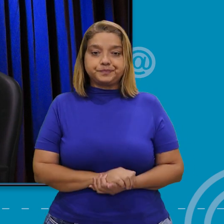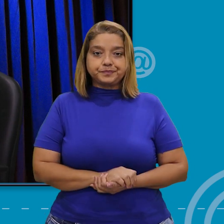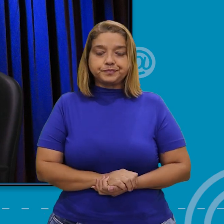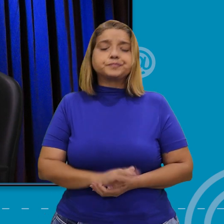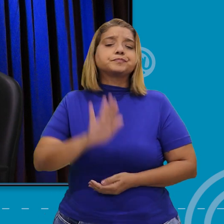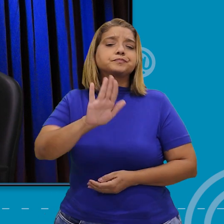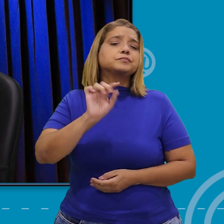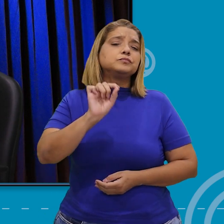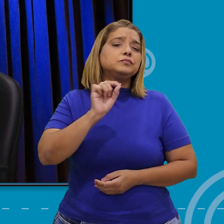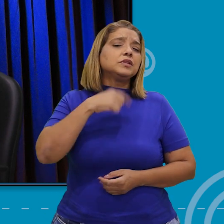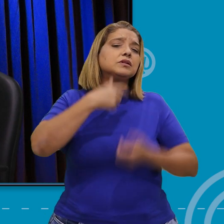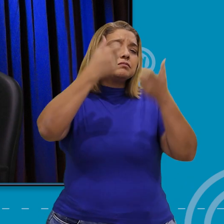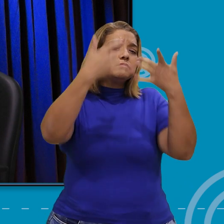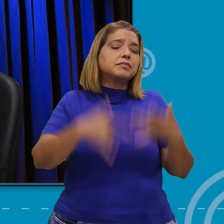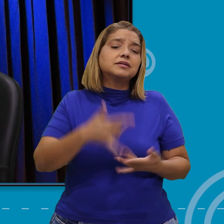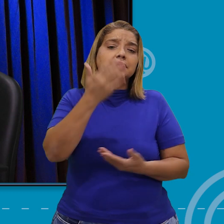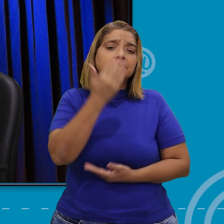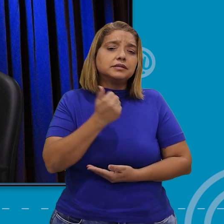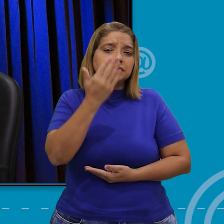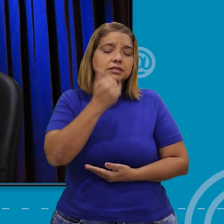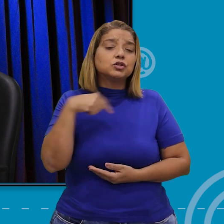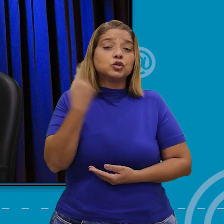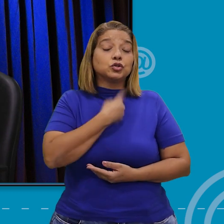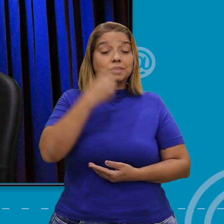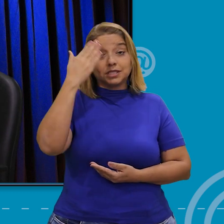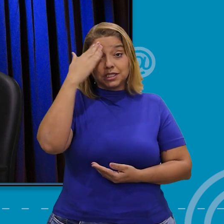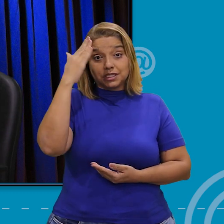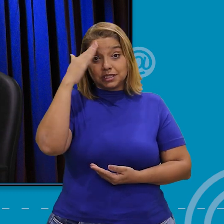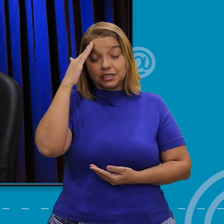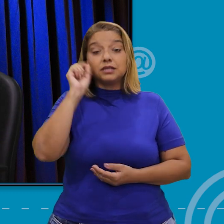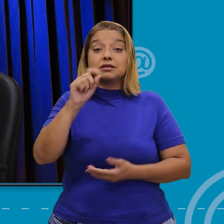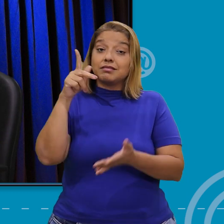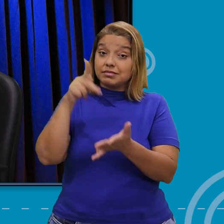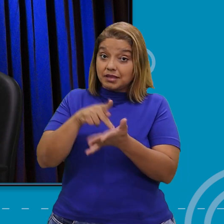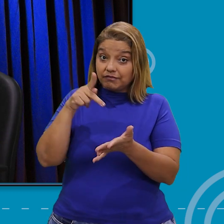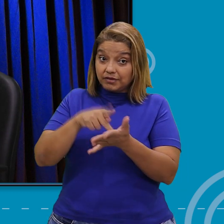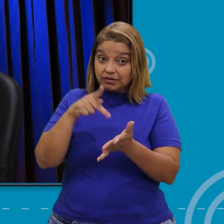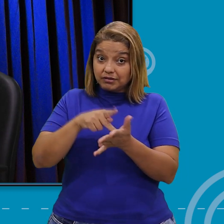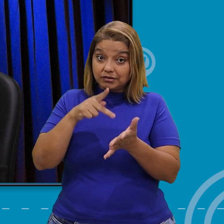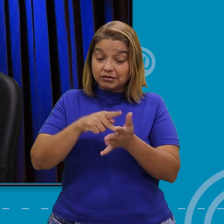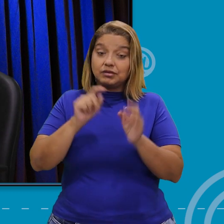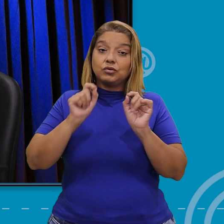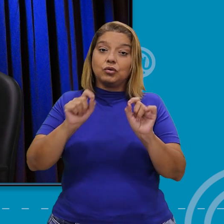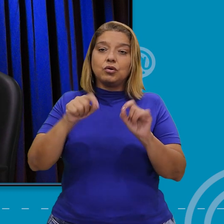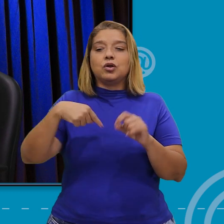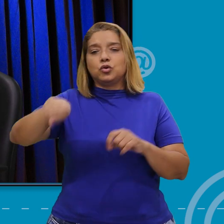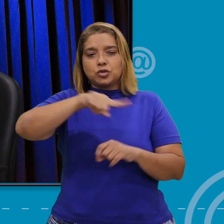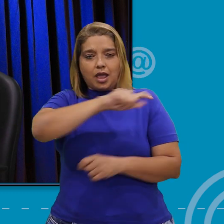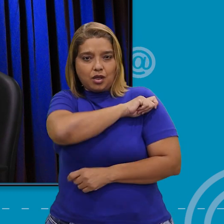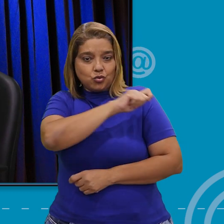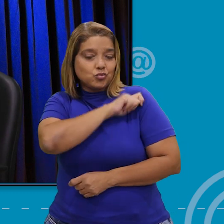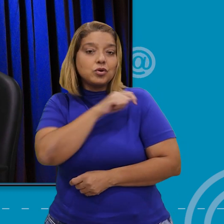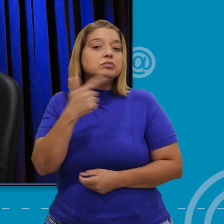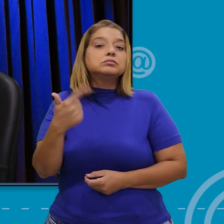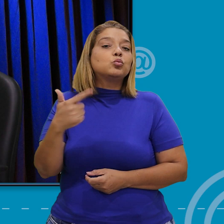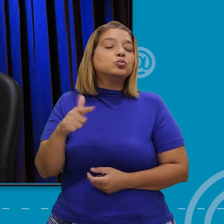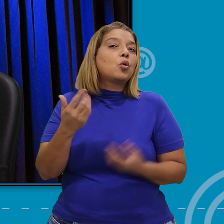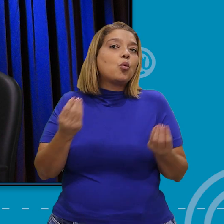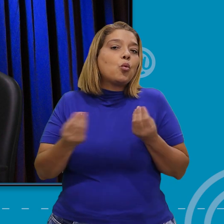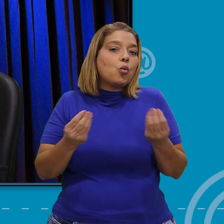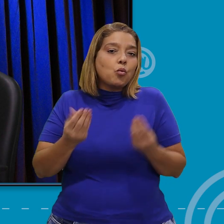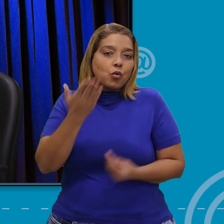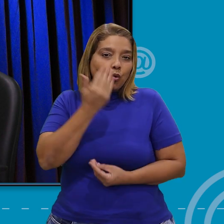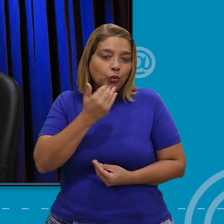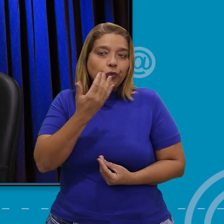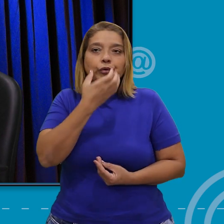E aí, quando a gente fala sobre alimentação, a gente entende que, na realidade dos nossos estudantes, muitos não